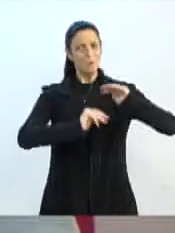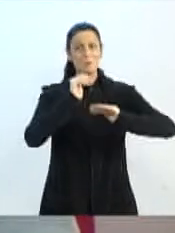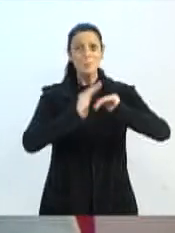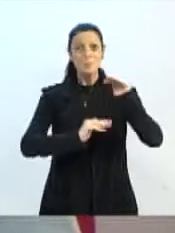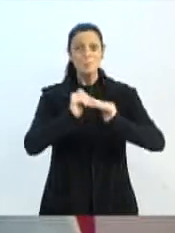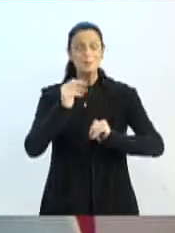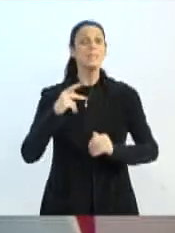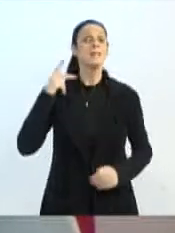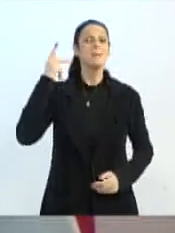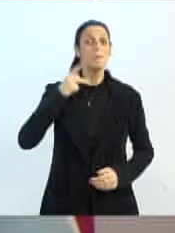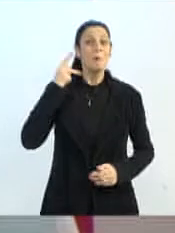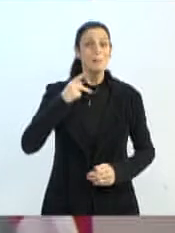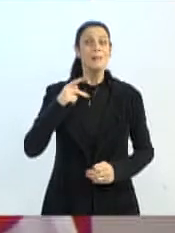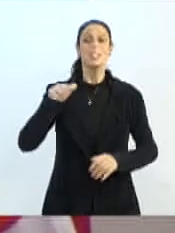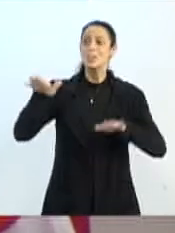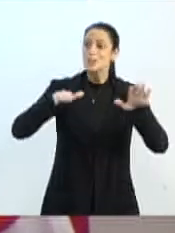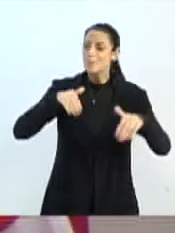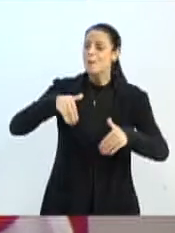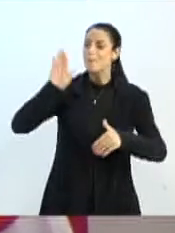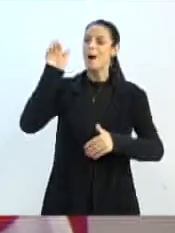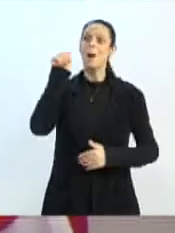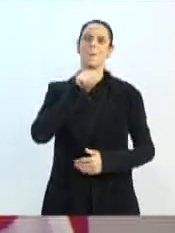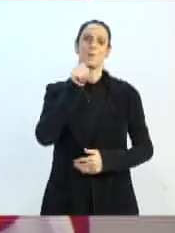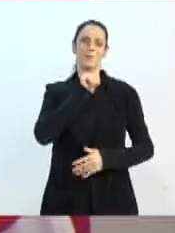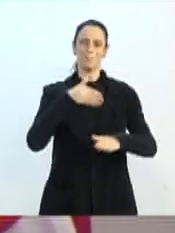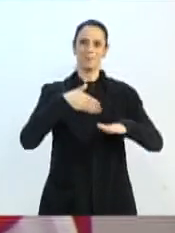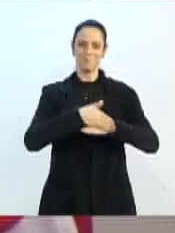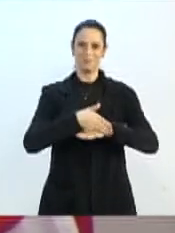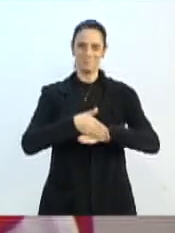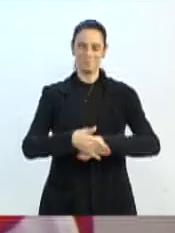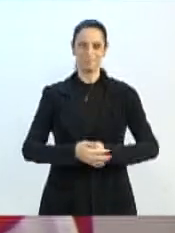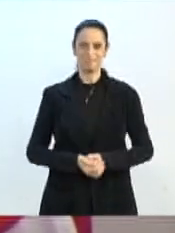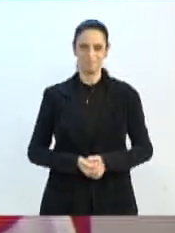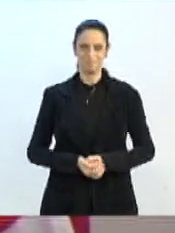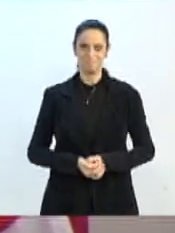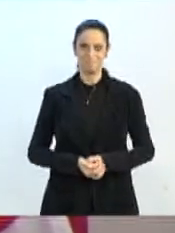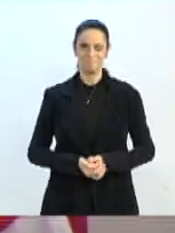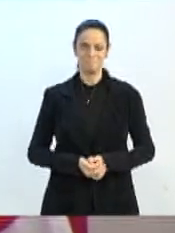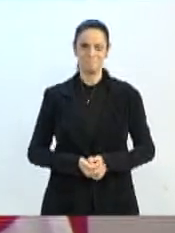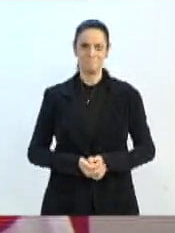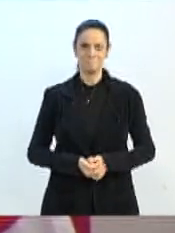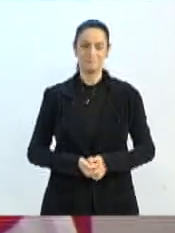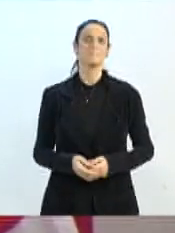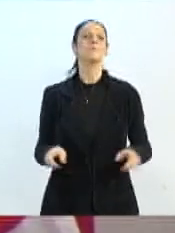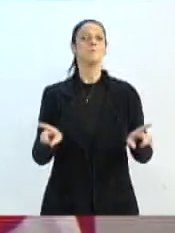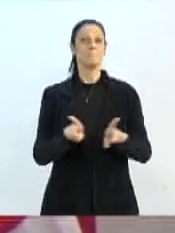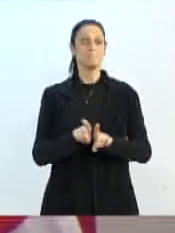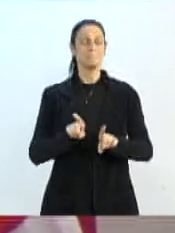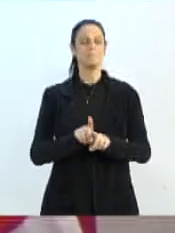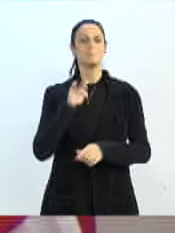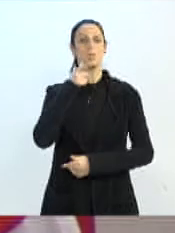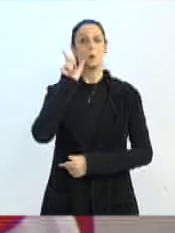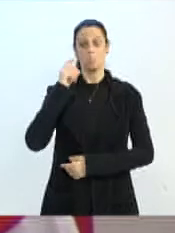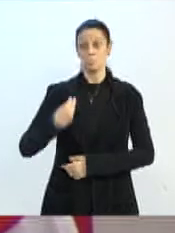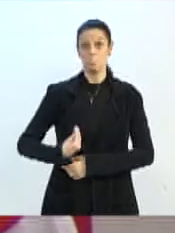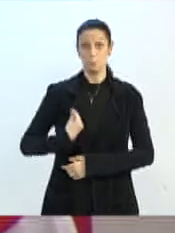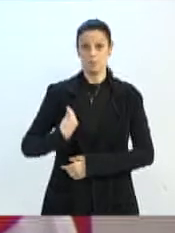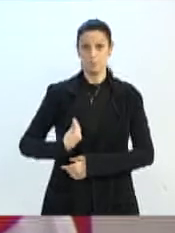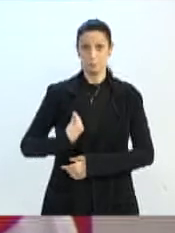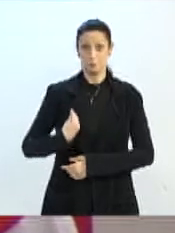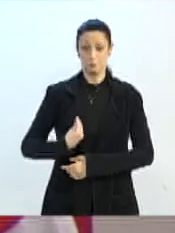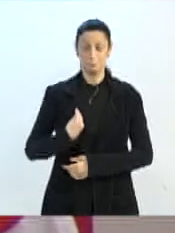com mais participação feminina. Também quero destacar que ontem estive